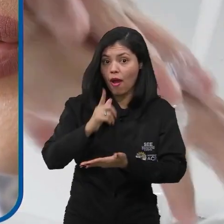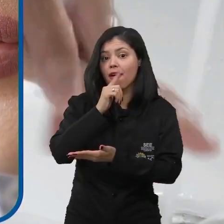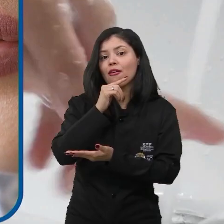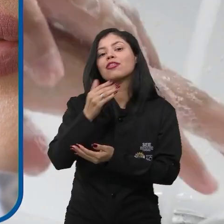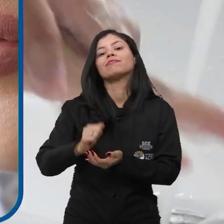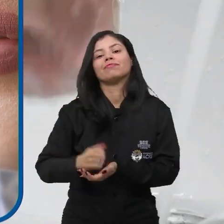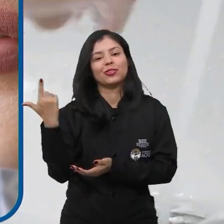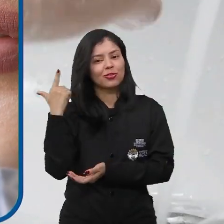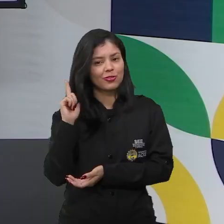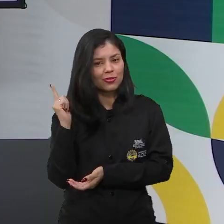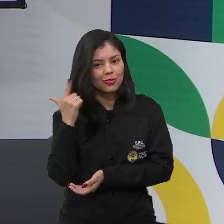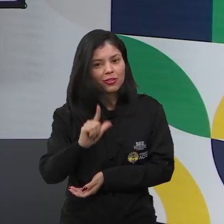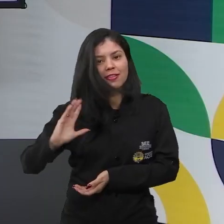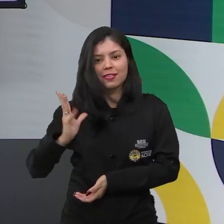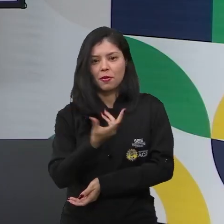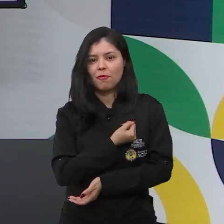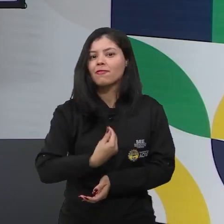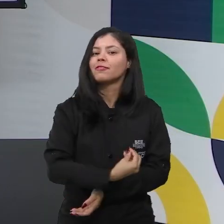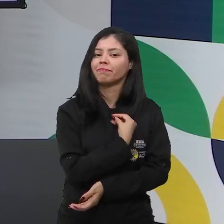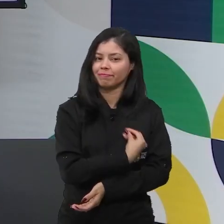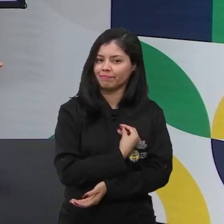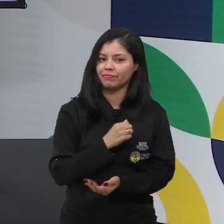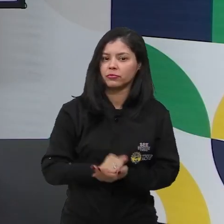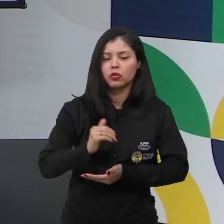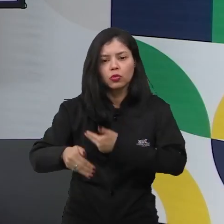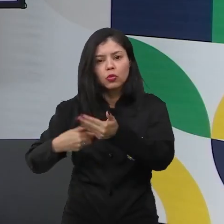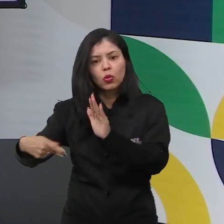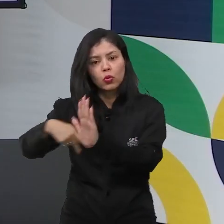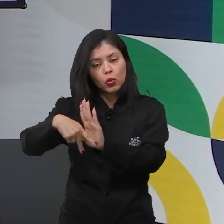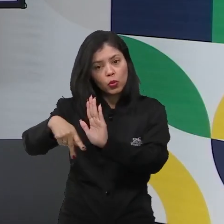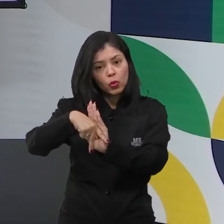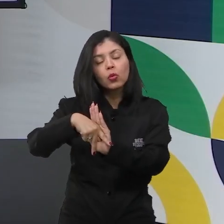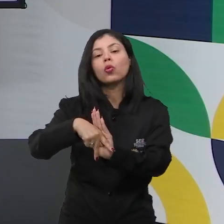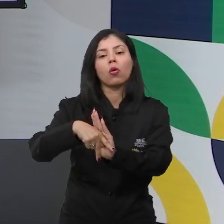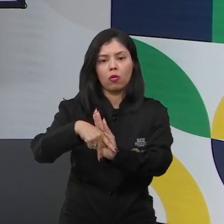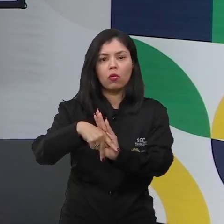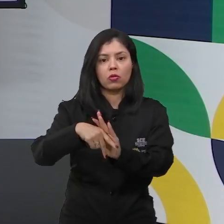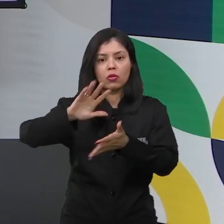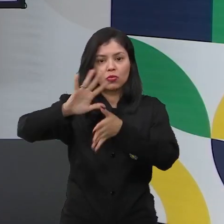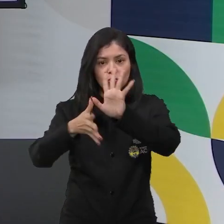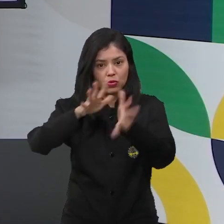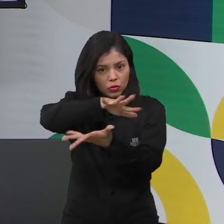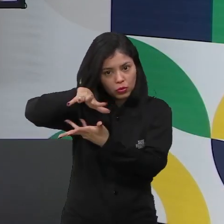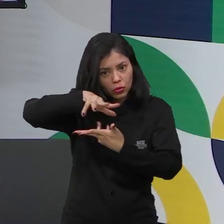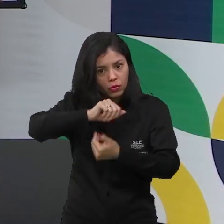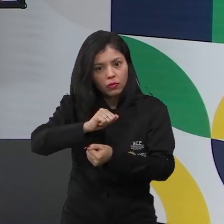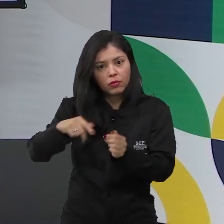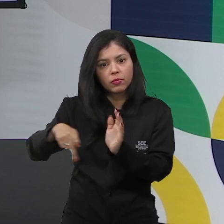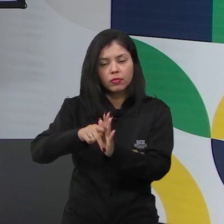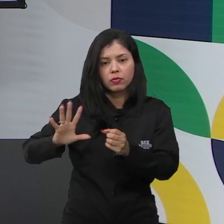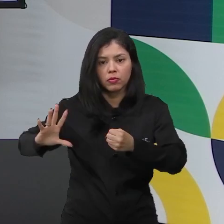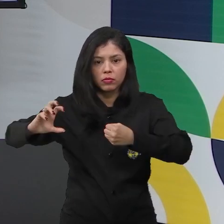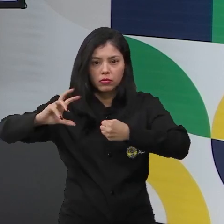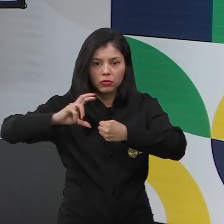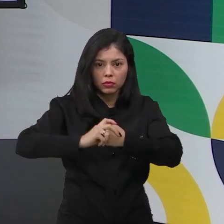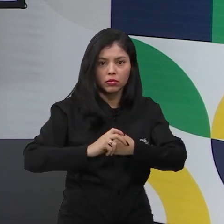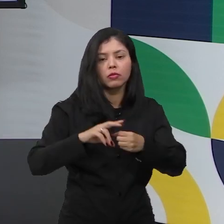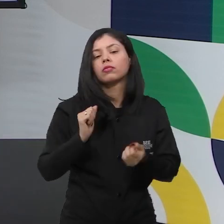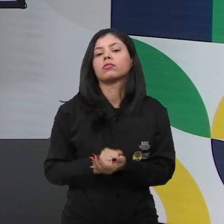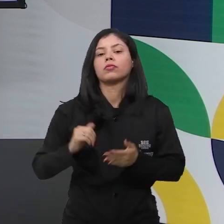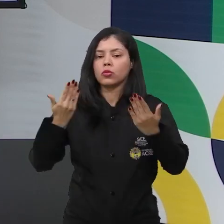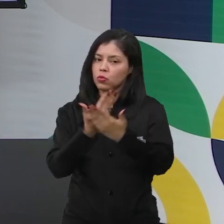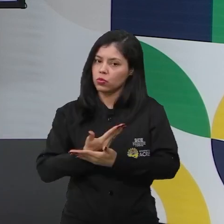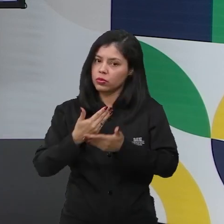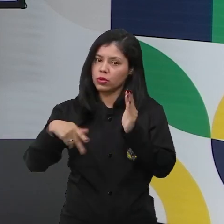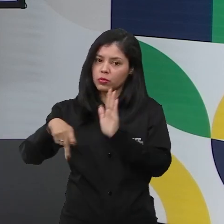salvar vidas? Isso mesmo, gente. Durante a pandemia do Covid, nós entendemos a importância ali dos cuidados ali